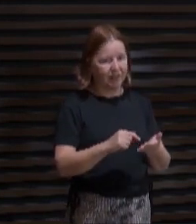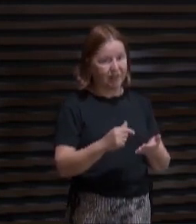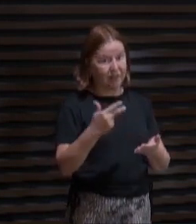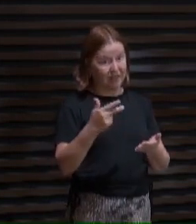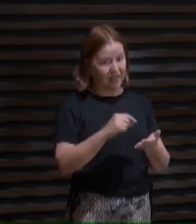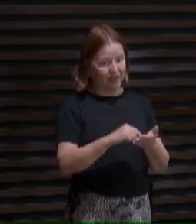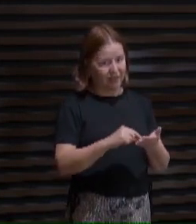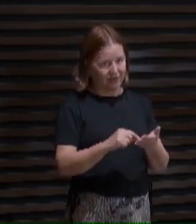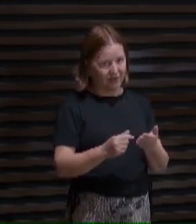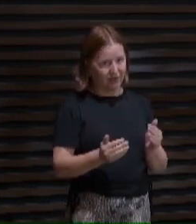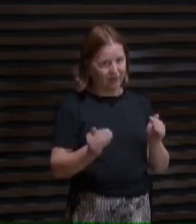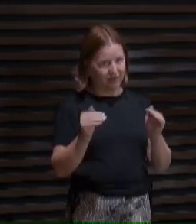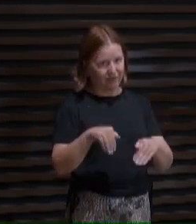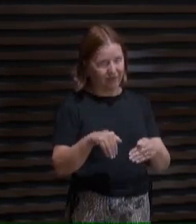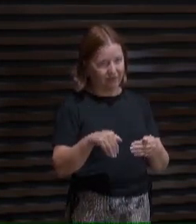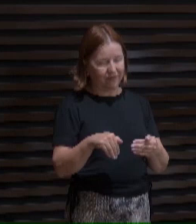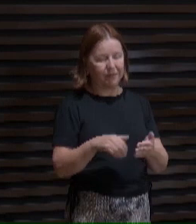saber.